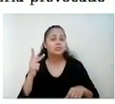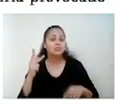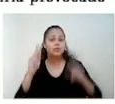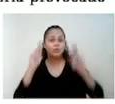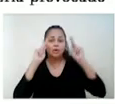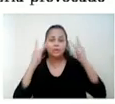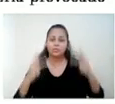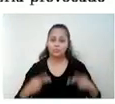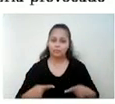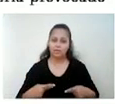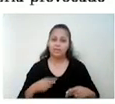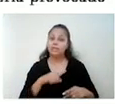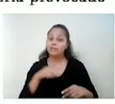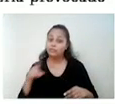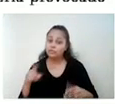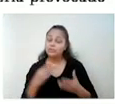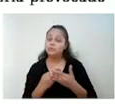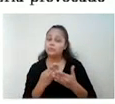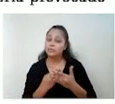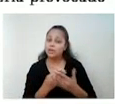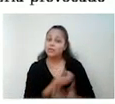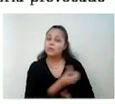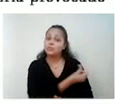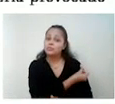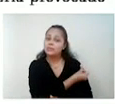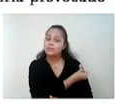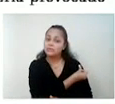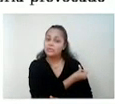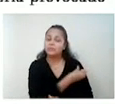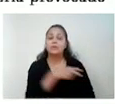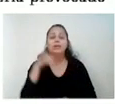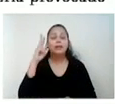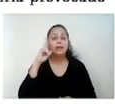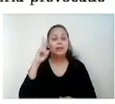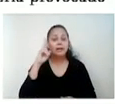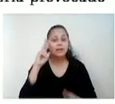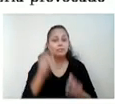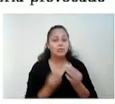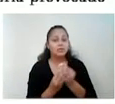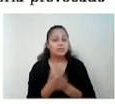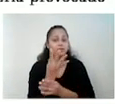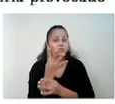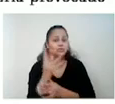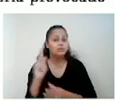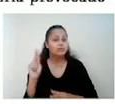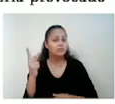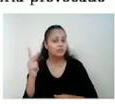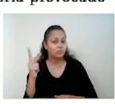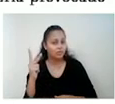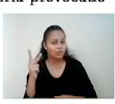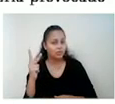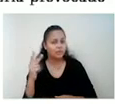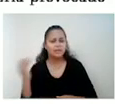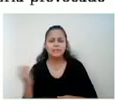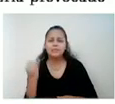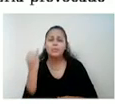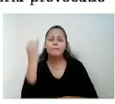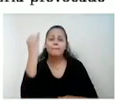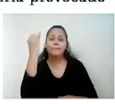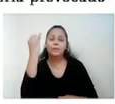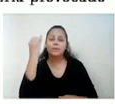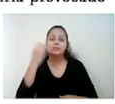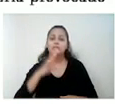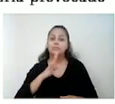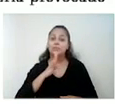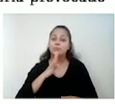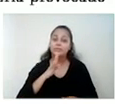no sexto ano. Lembrem-se, pessoal, que as fontes históricas são extremamente importantes